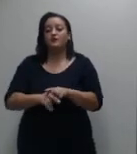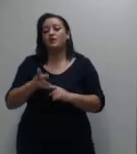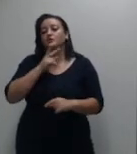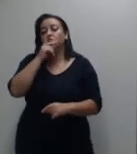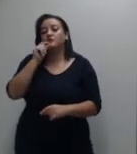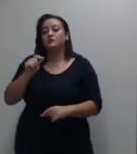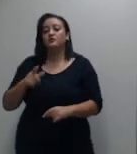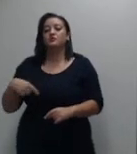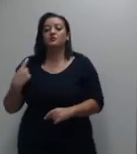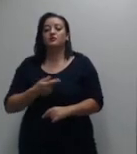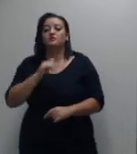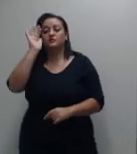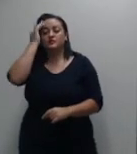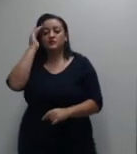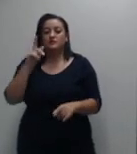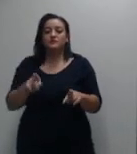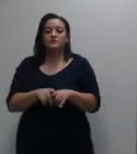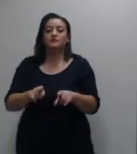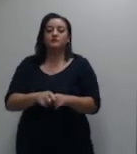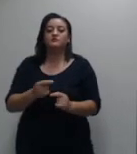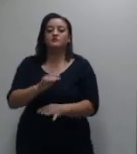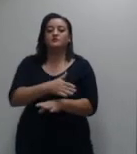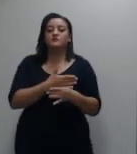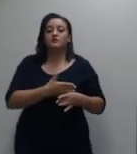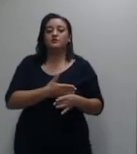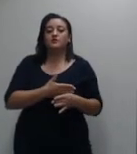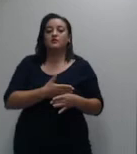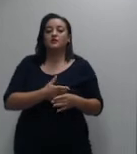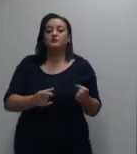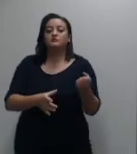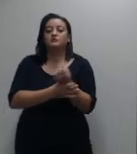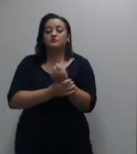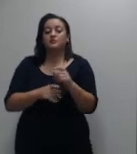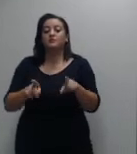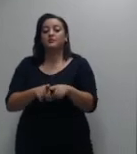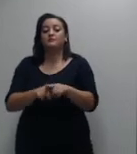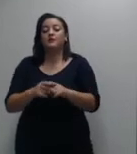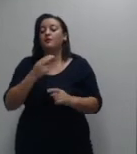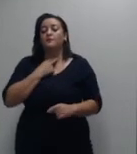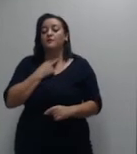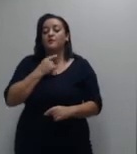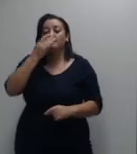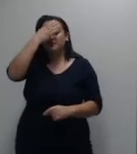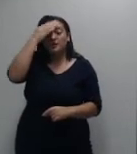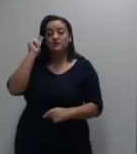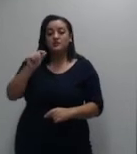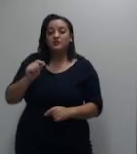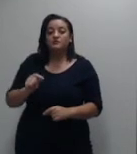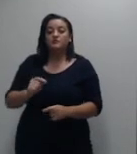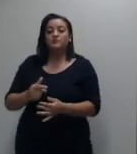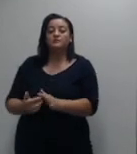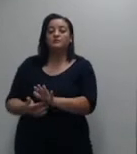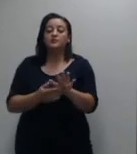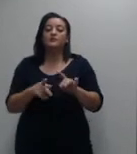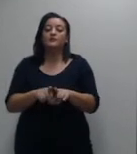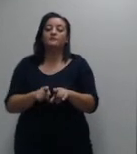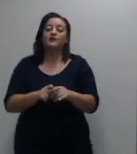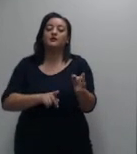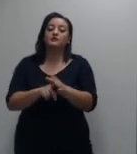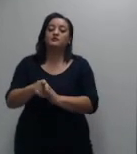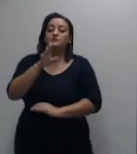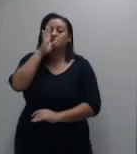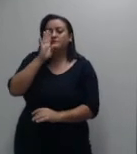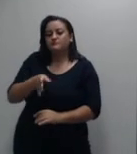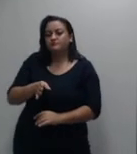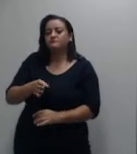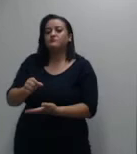nós entendemos que mesmo a suspensão de liminar de segurança a gente não pode deixar de trazer um pouco fala da questão de mérito para o